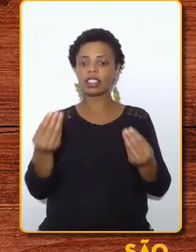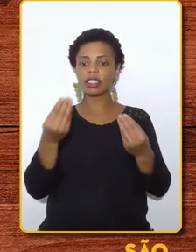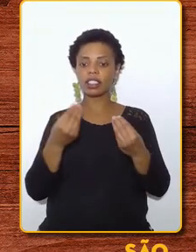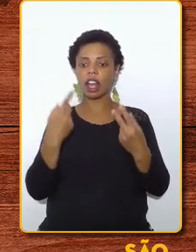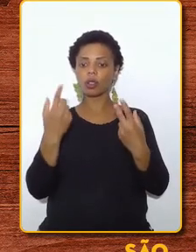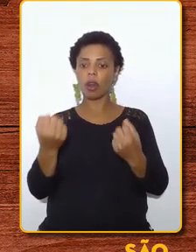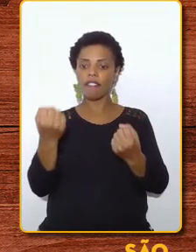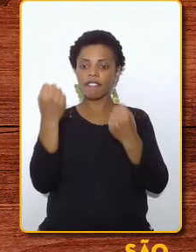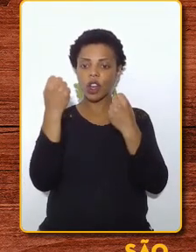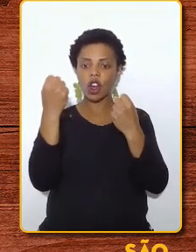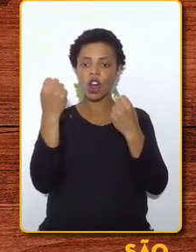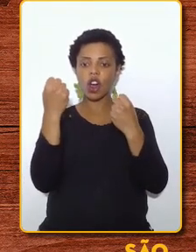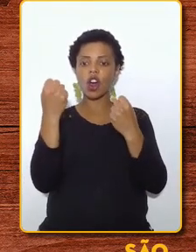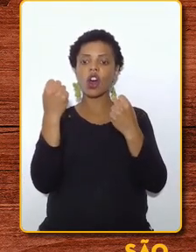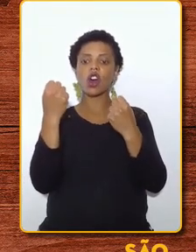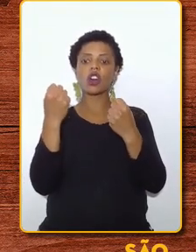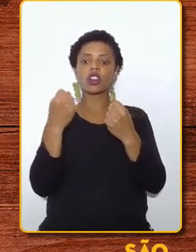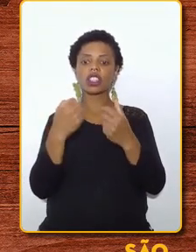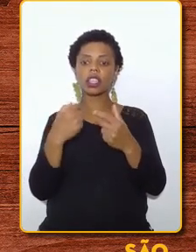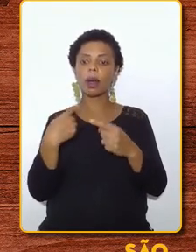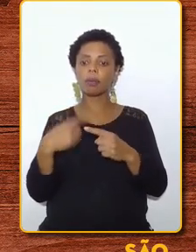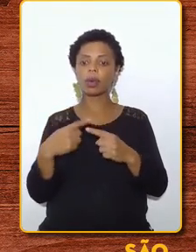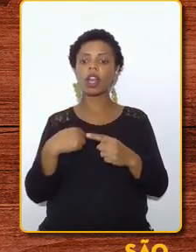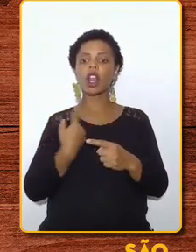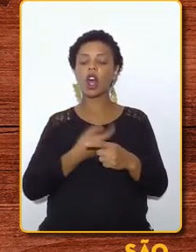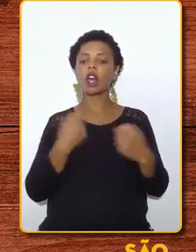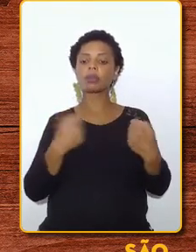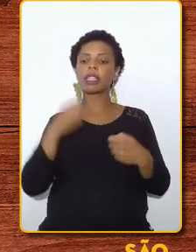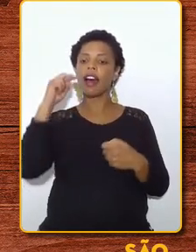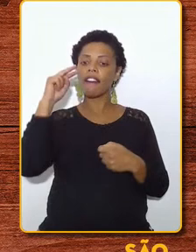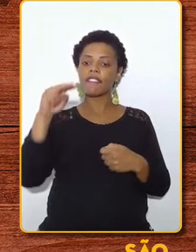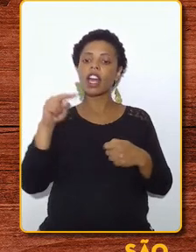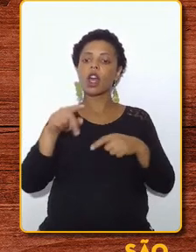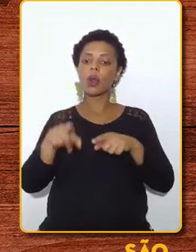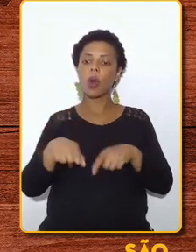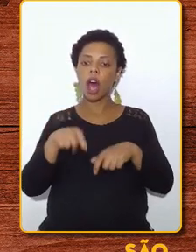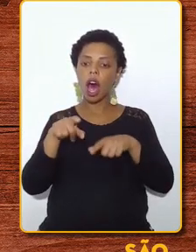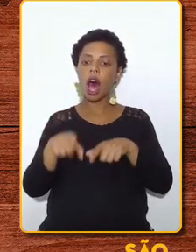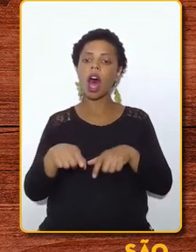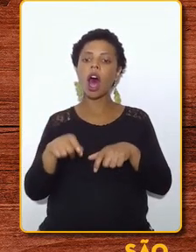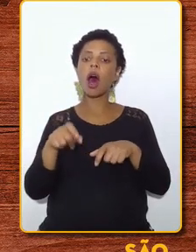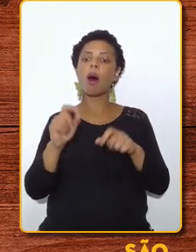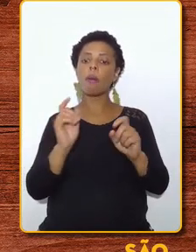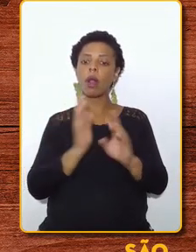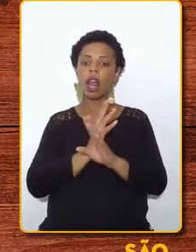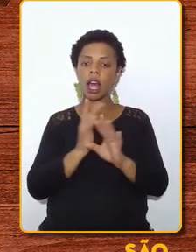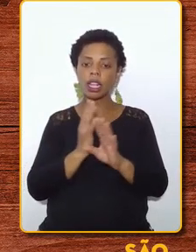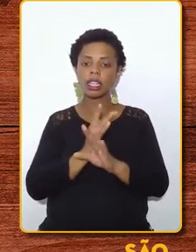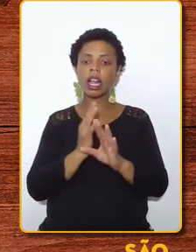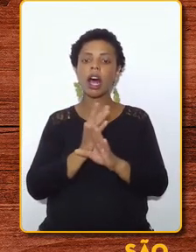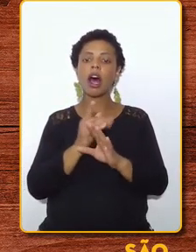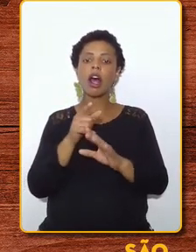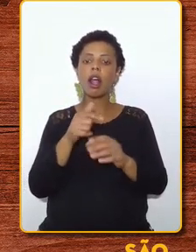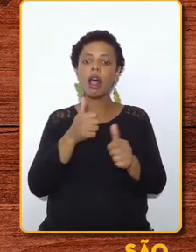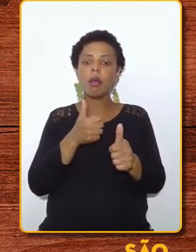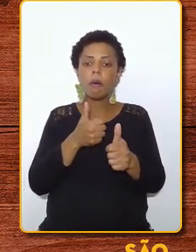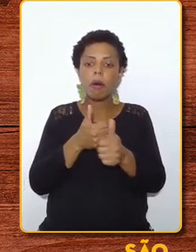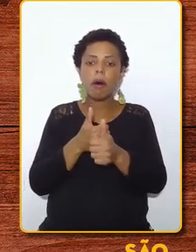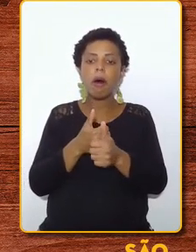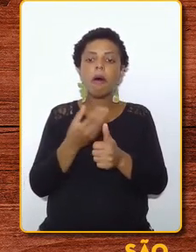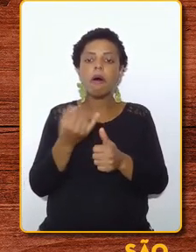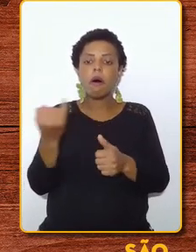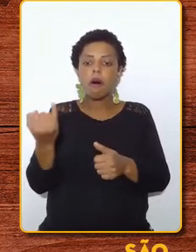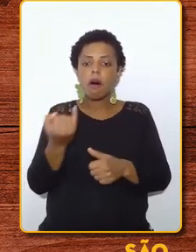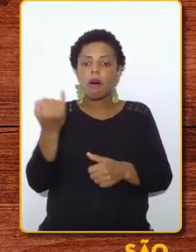que a gente precisa ver mesmo no campo e na cidade, essa proximidade é muito importante mesmo. Vamos levar